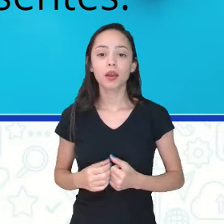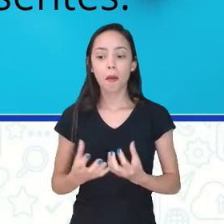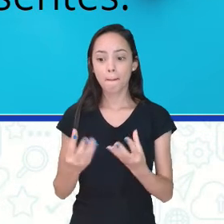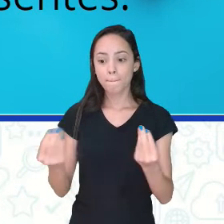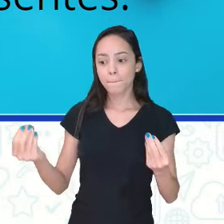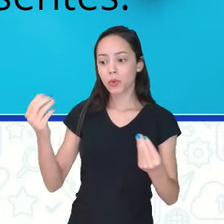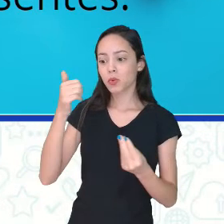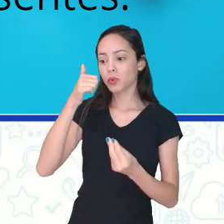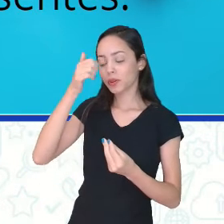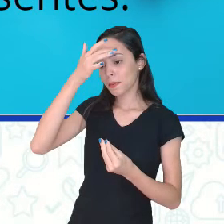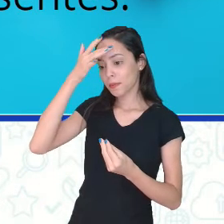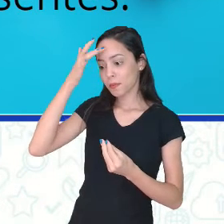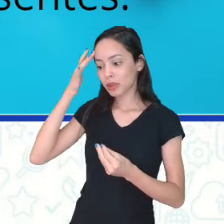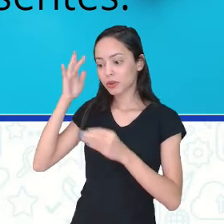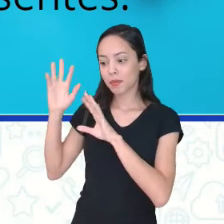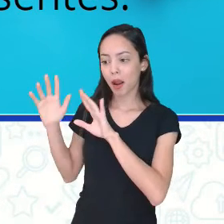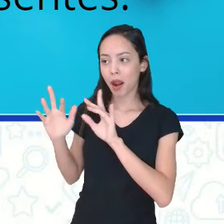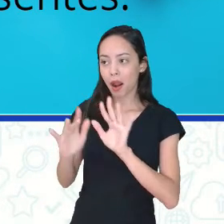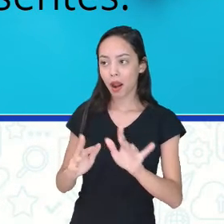estiveram presentes.